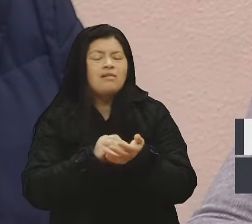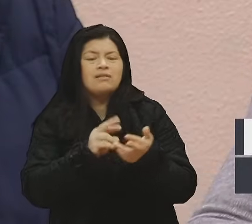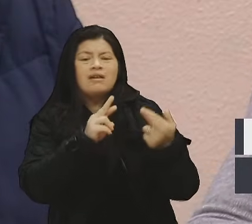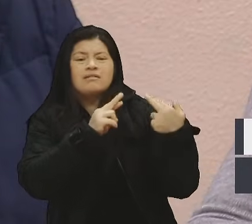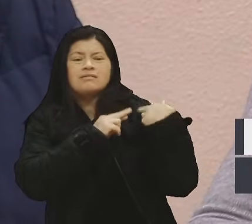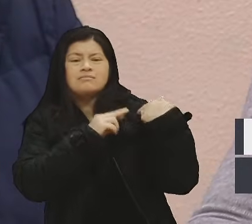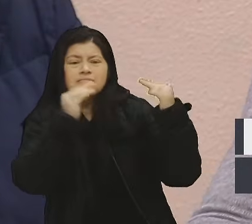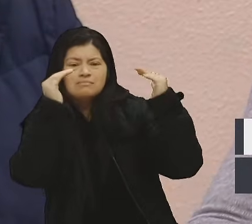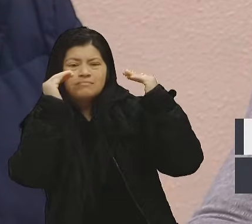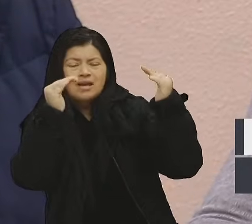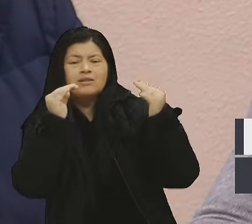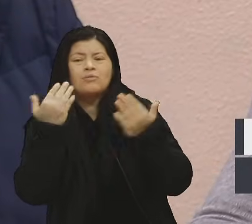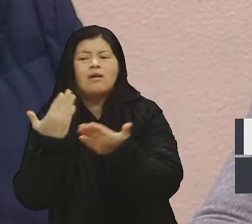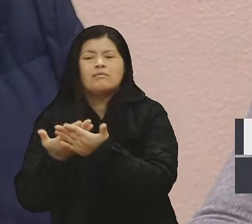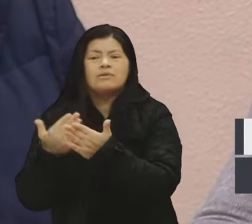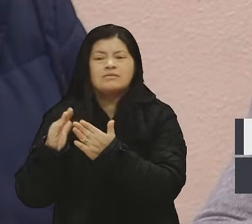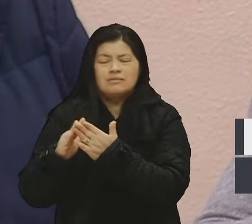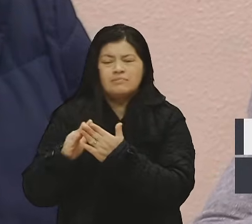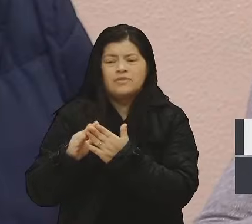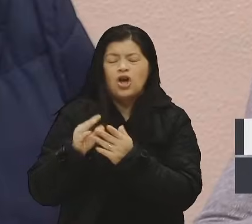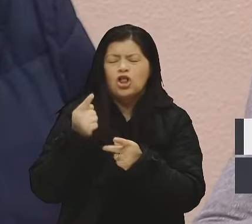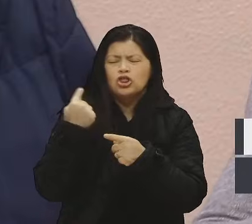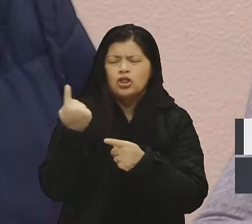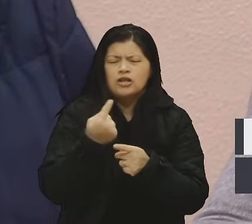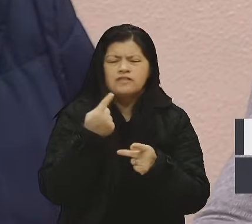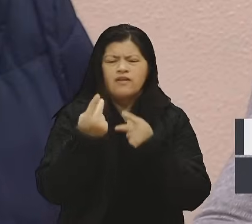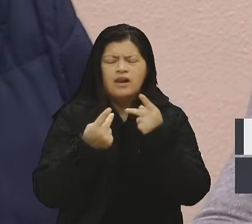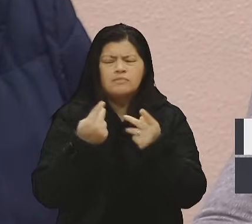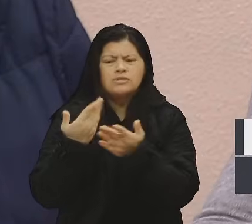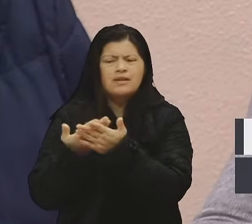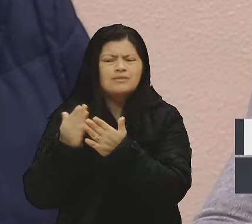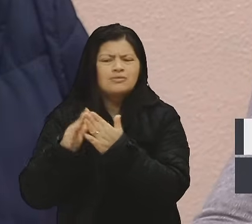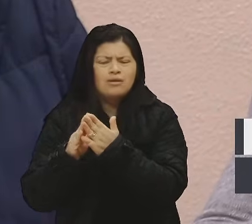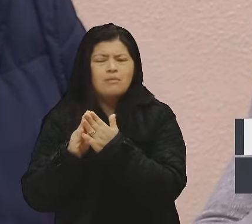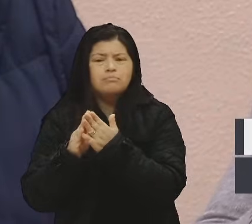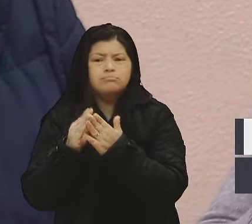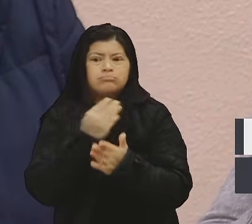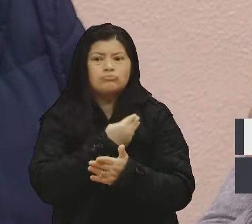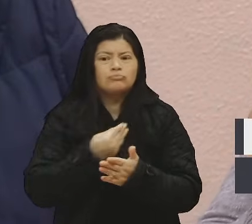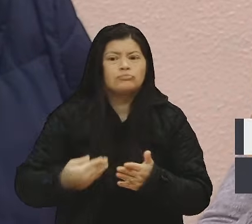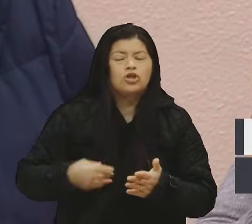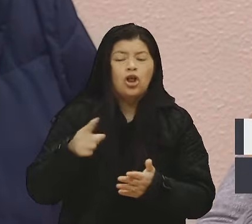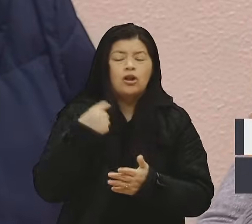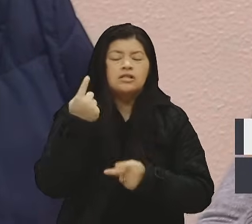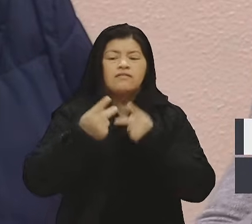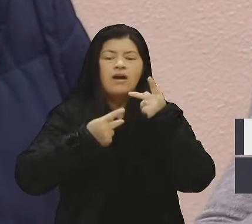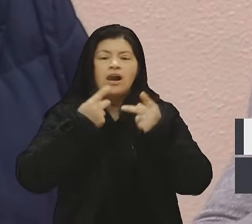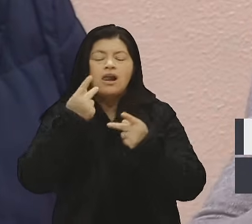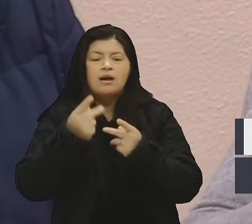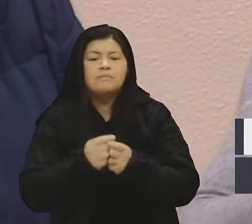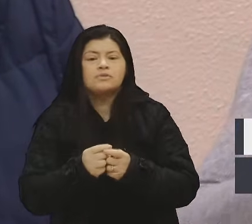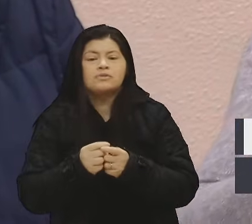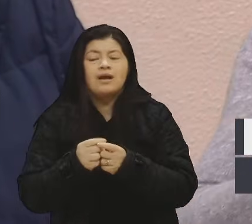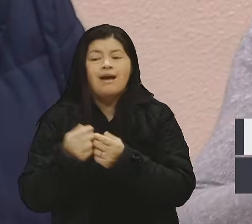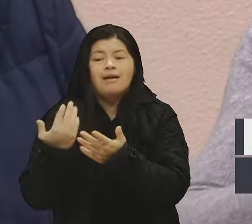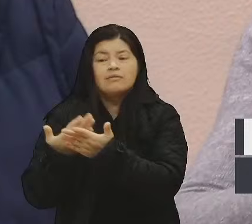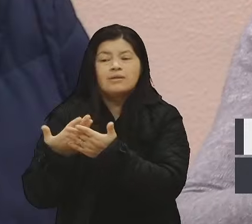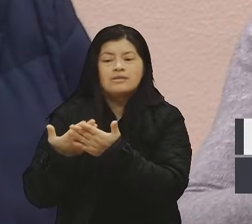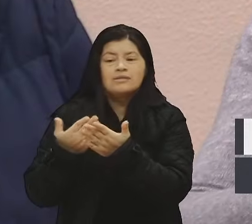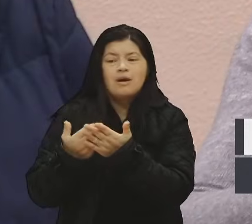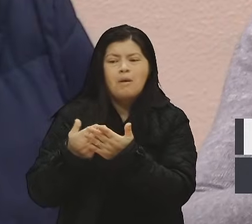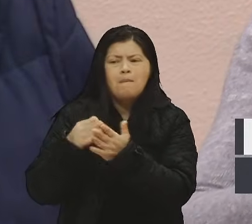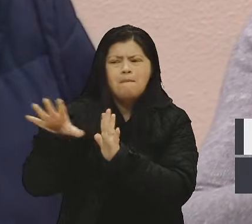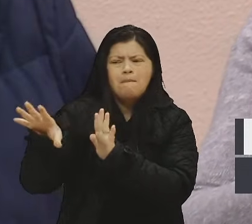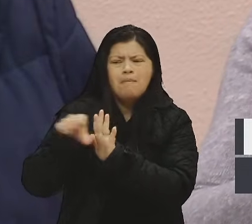educação. E quando a gente fala em educação, e principalmente em educação pública, a gente está falando na educação que mais